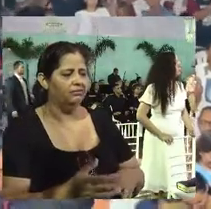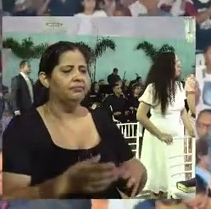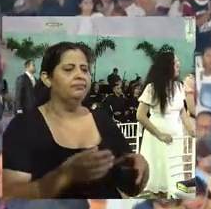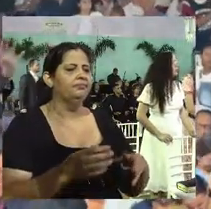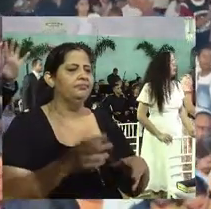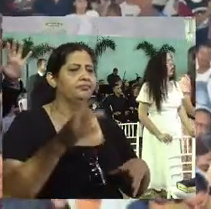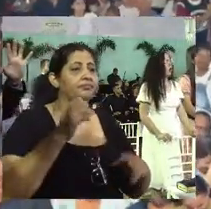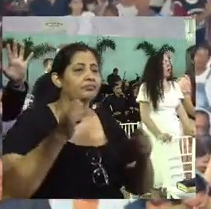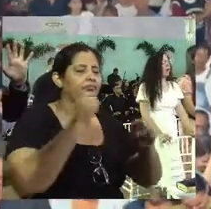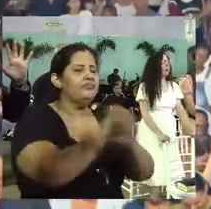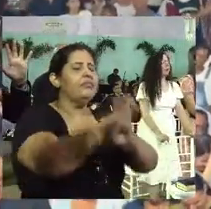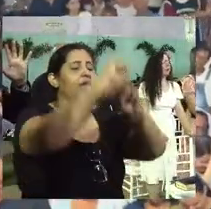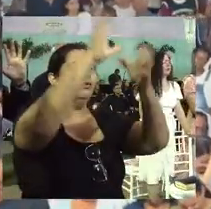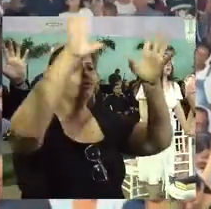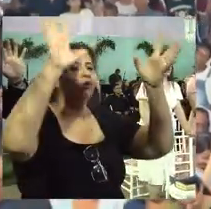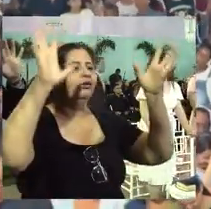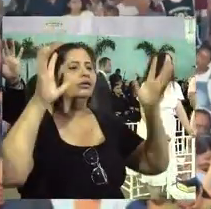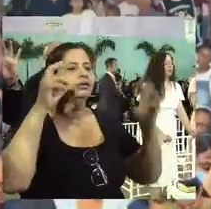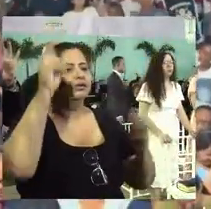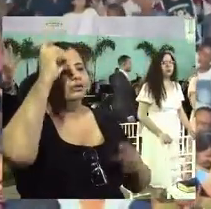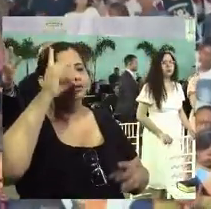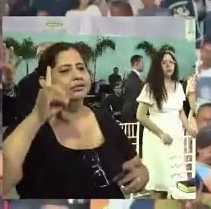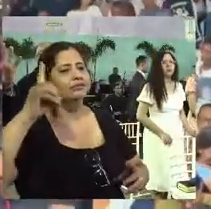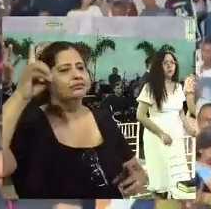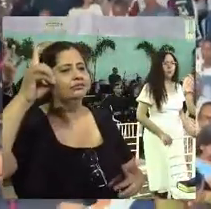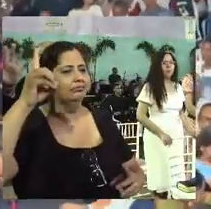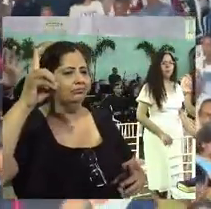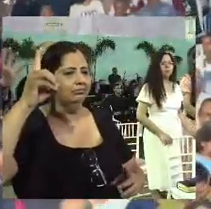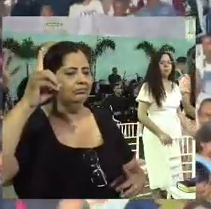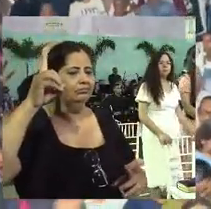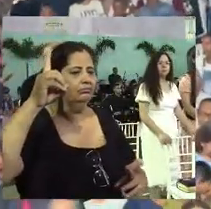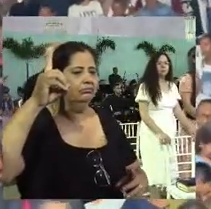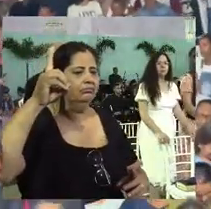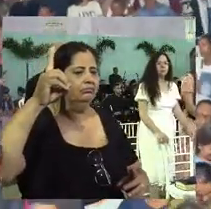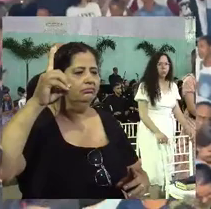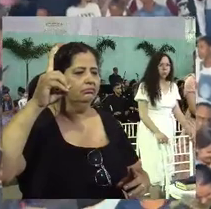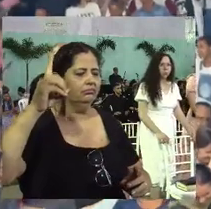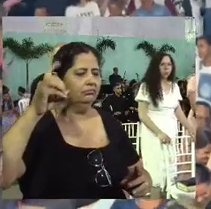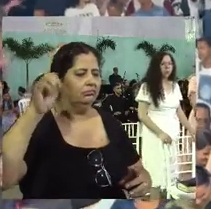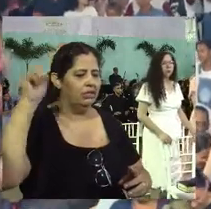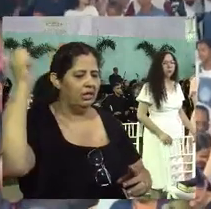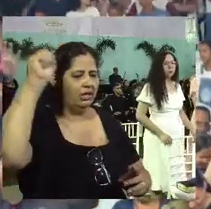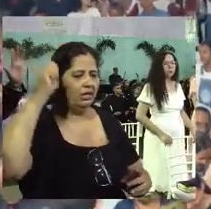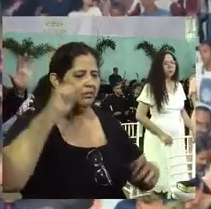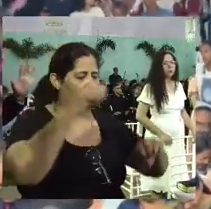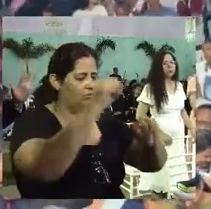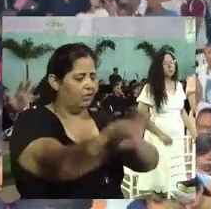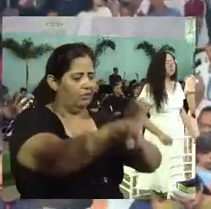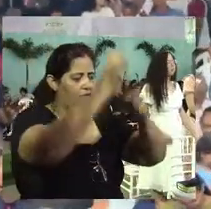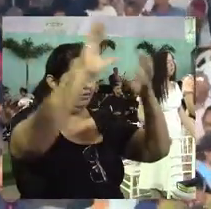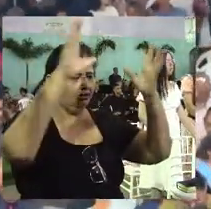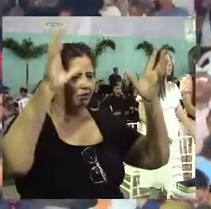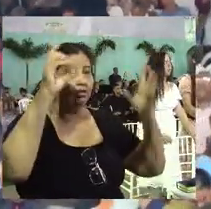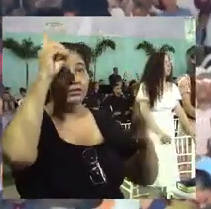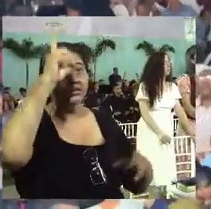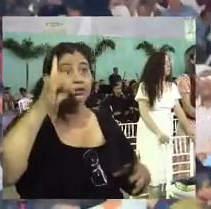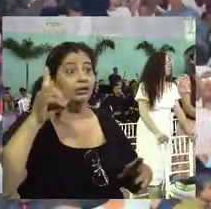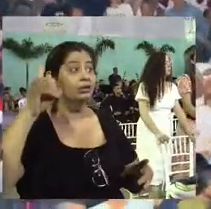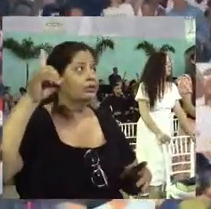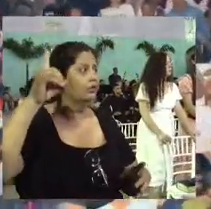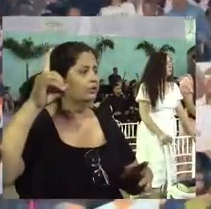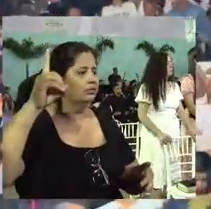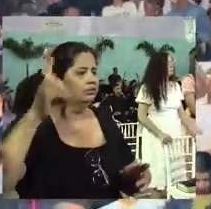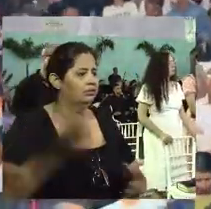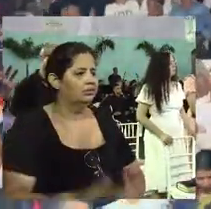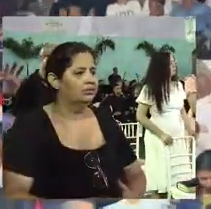a Deus mais alto vai dando glória a Deus mais alto mais alto Abraão foi fortalecido na fé dando glória a Deus mais alto Vilinha